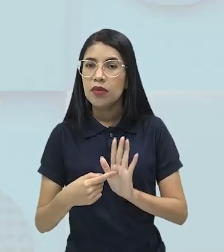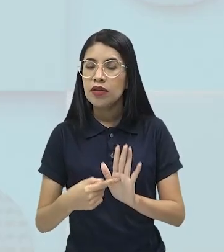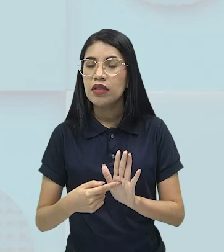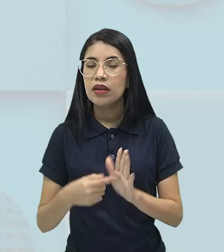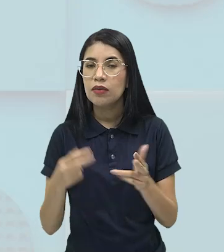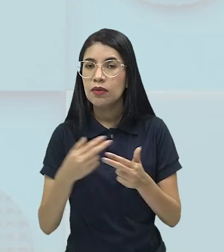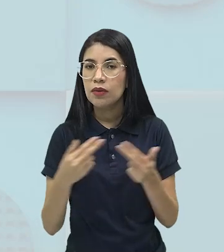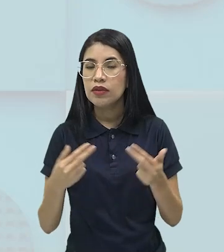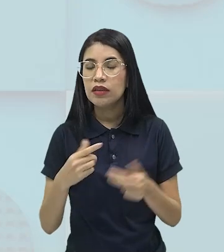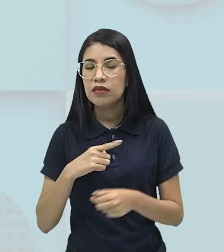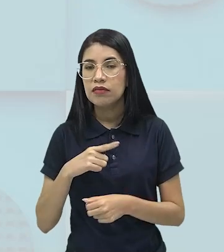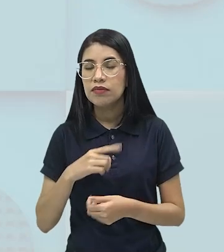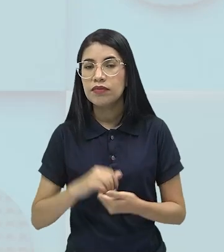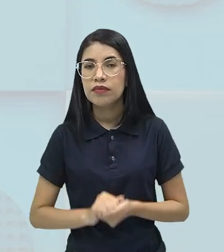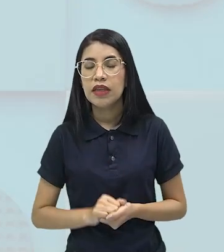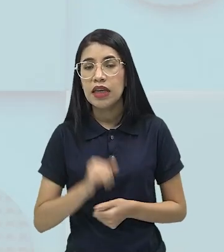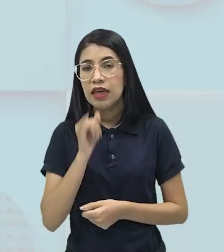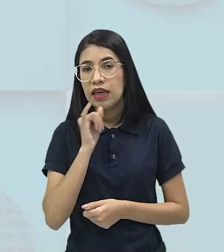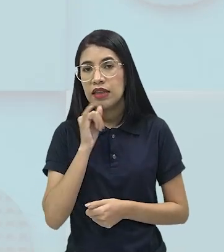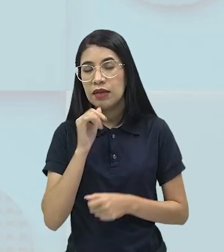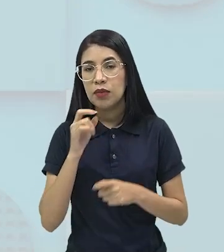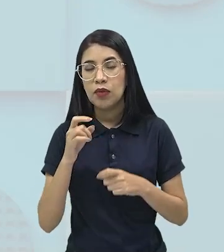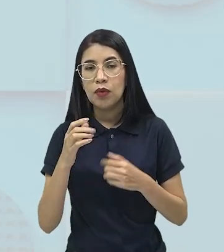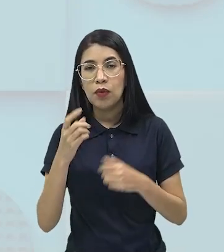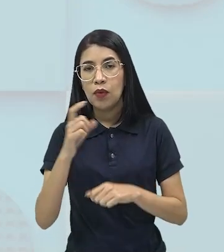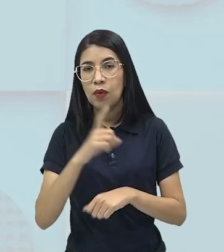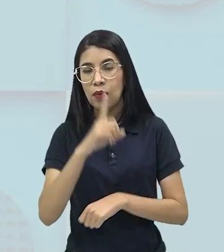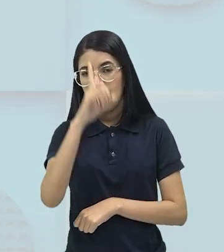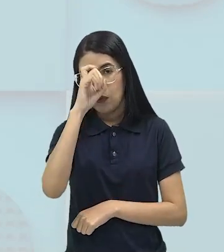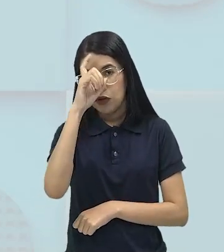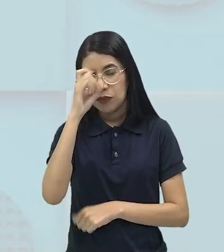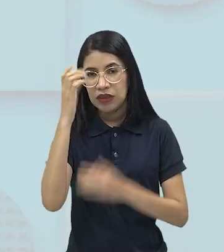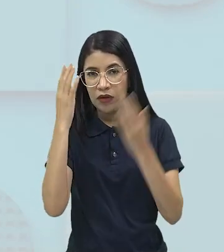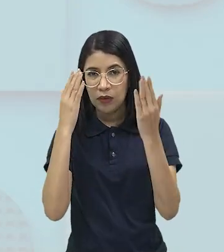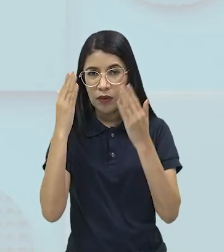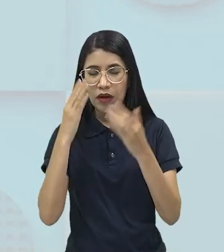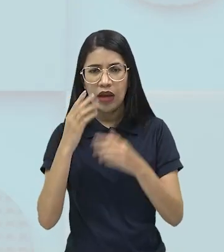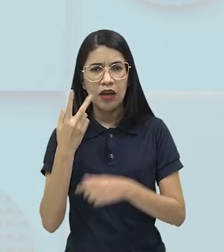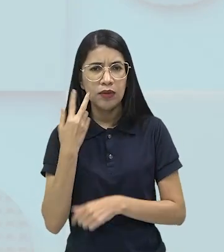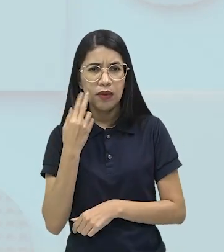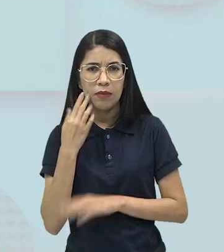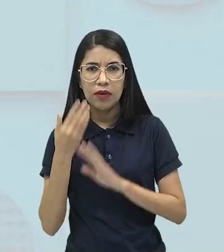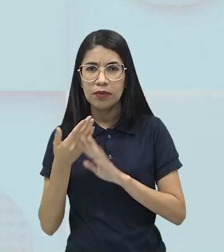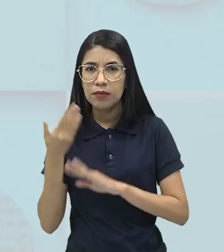existe na realidade. Os manicômios, por exemplo. À época, isso era comum.